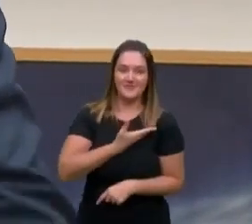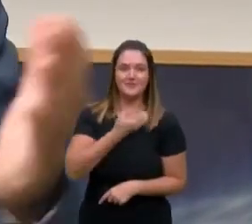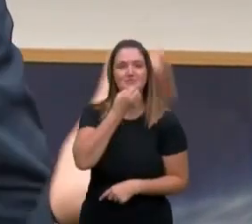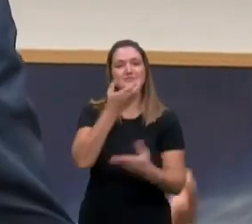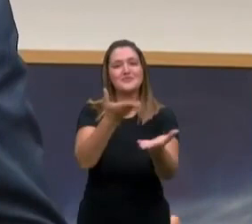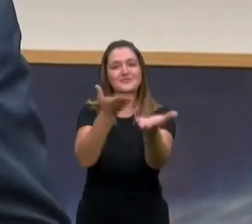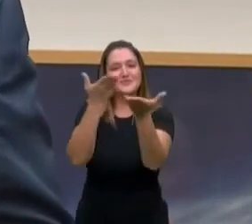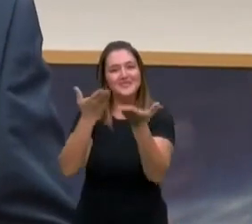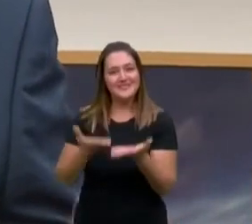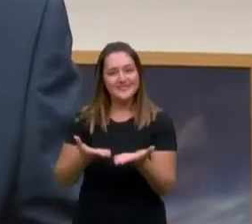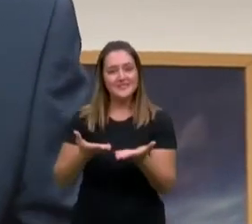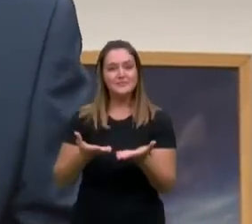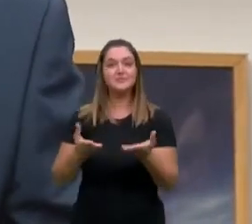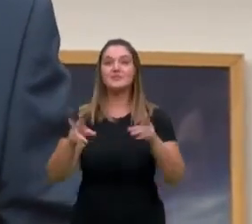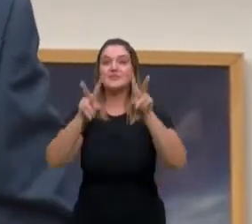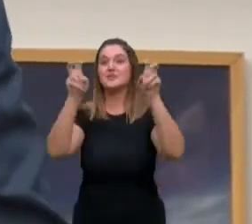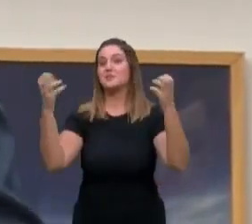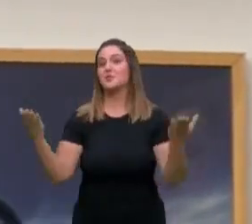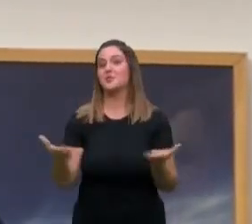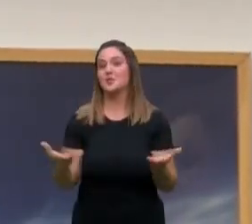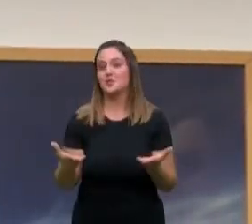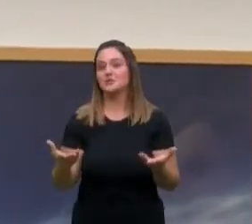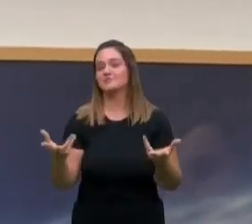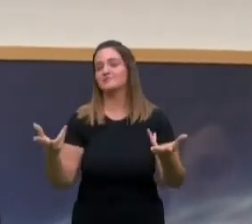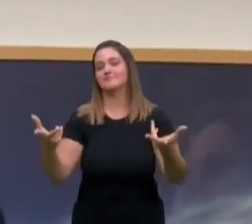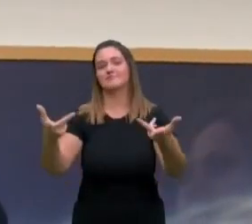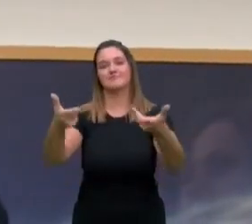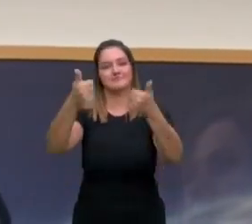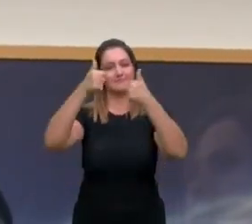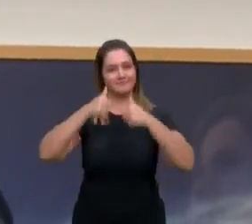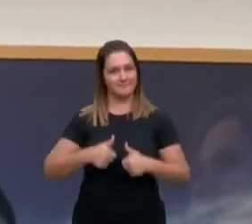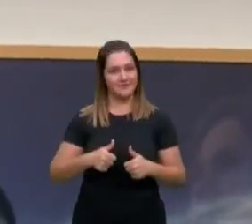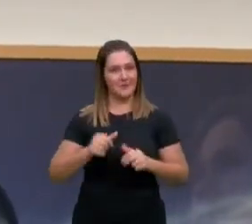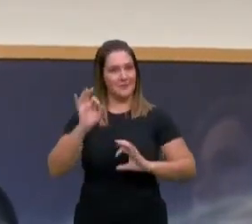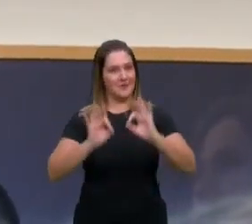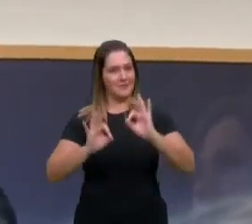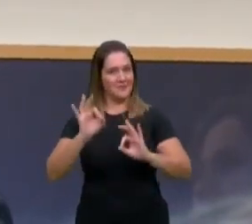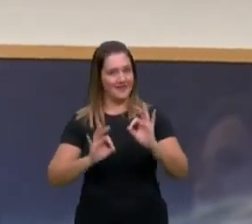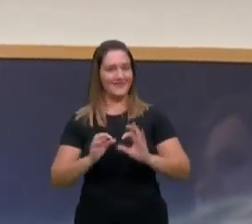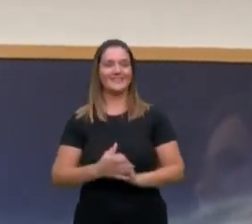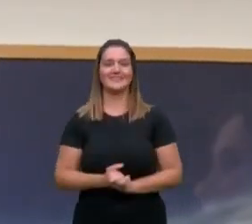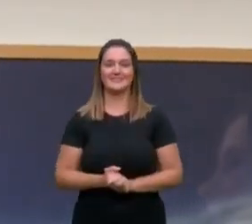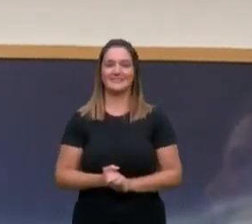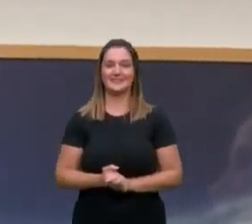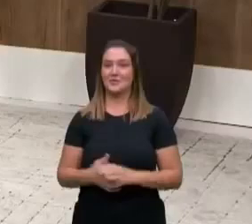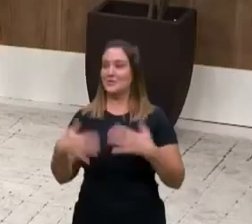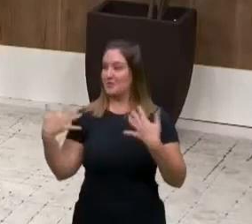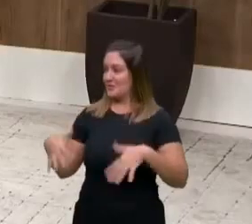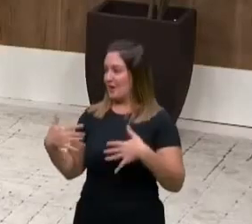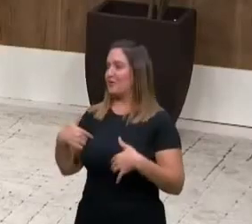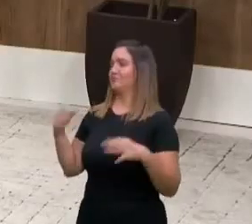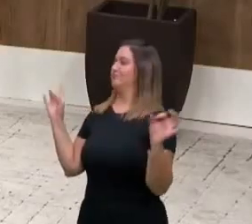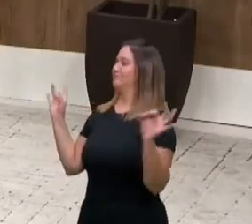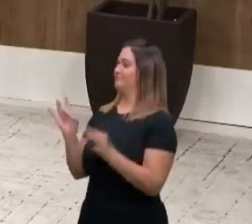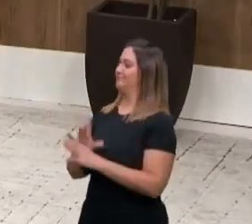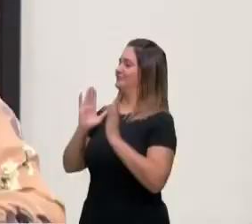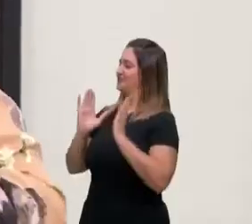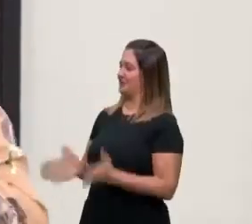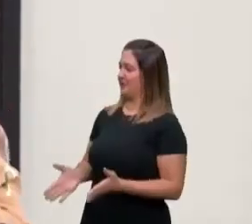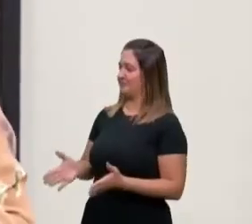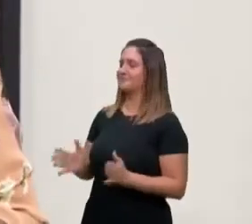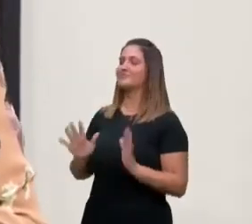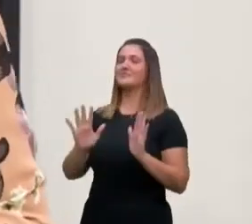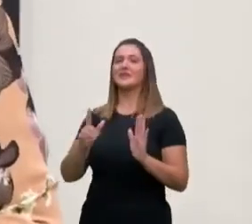bíblica. Sejam todos muito bem-vindos. O tema de hoje é espetacular. Prepare o seu coração. Olha só, o meu já está preparado